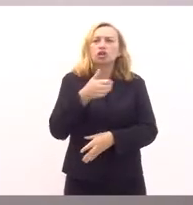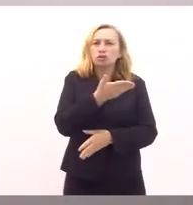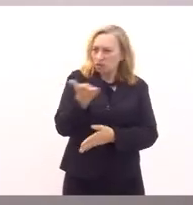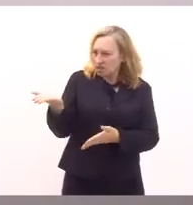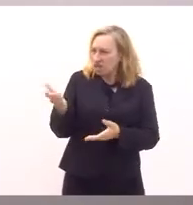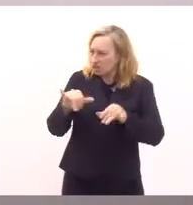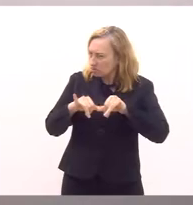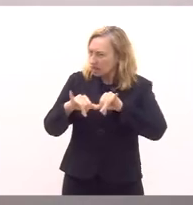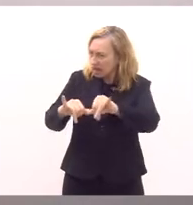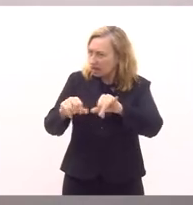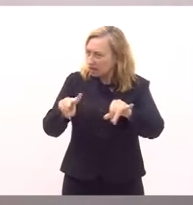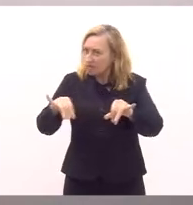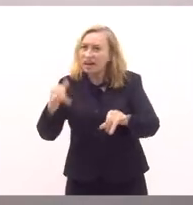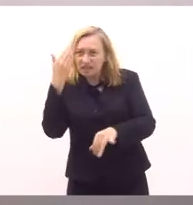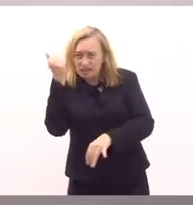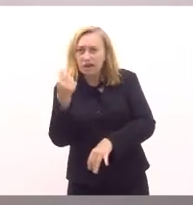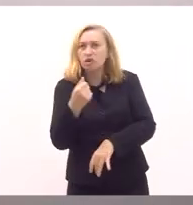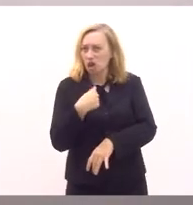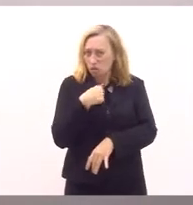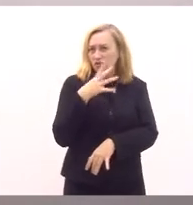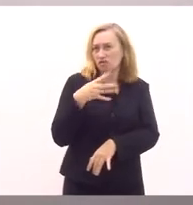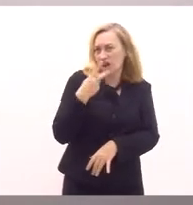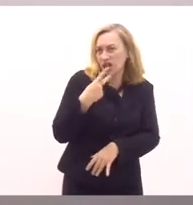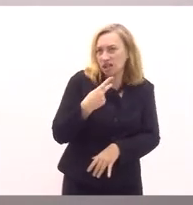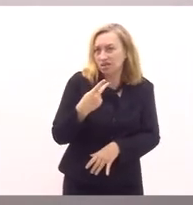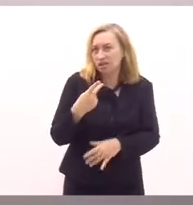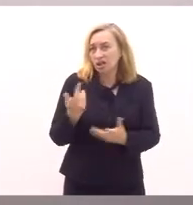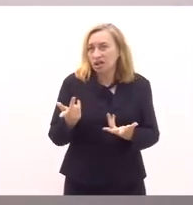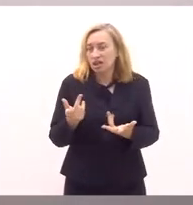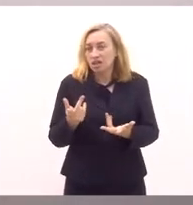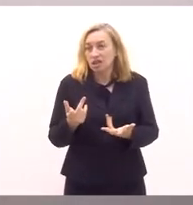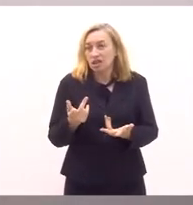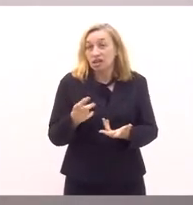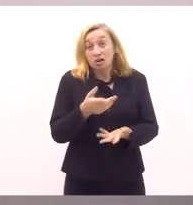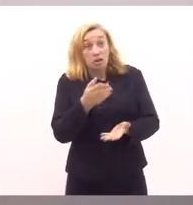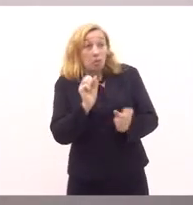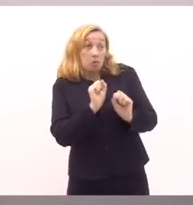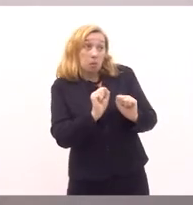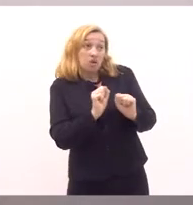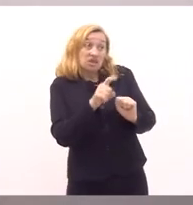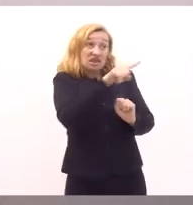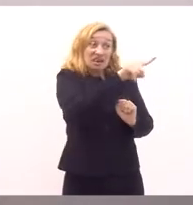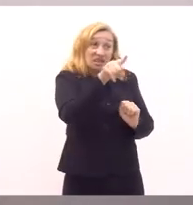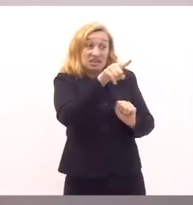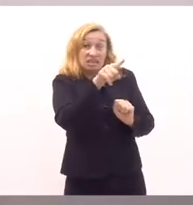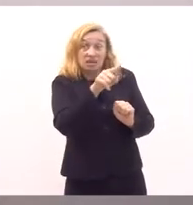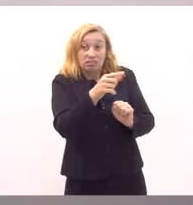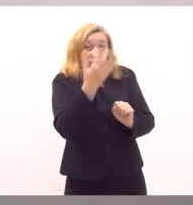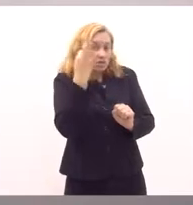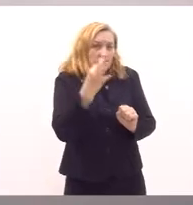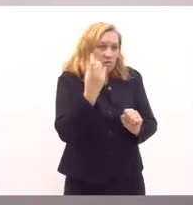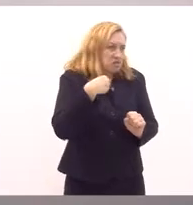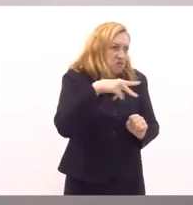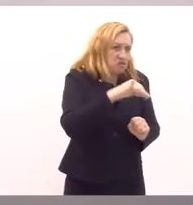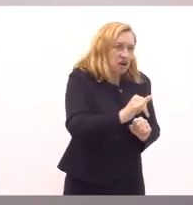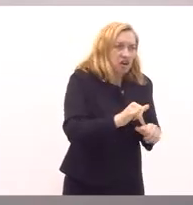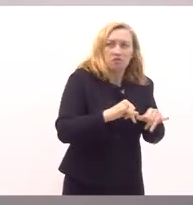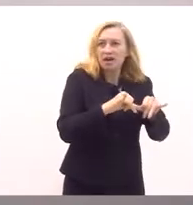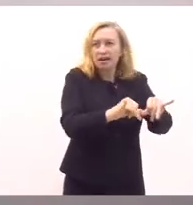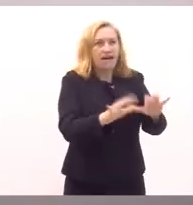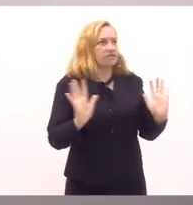mercado, todo mundo aqui sabe do que eu estou falando. Essa galera talvez não saiba. Né? Não vá ao mercado,